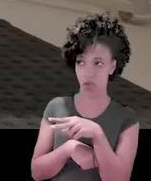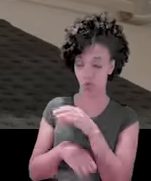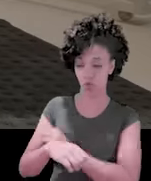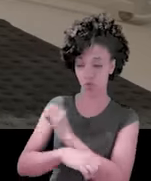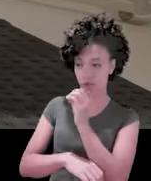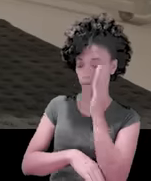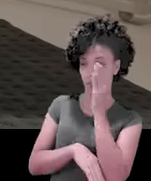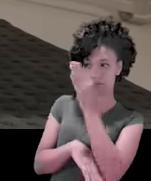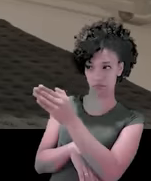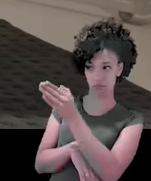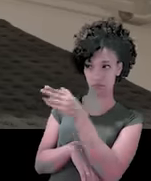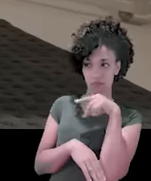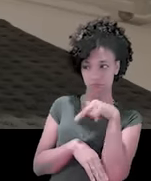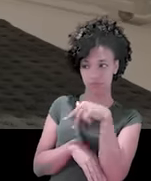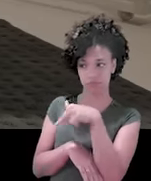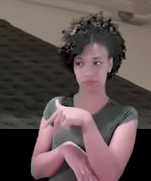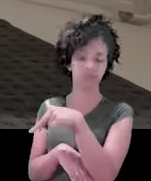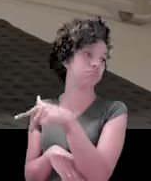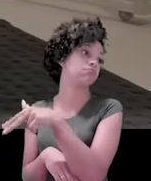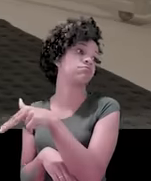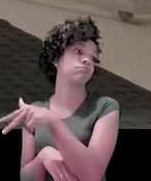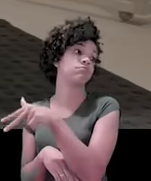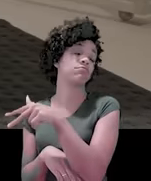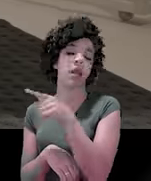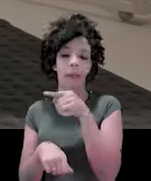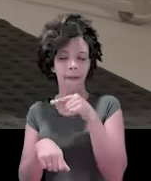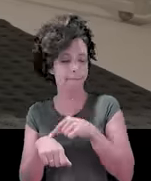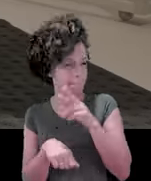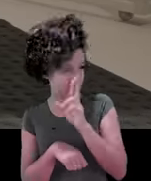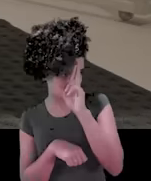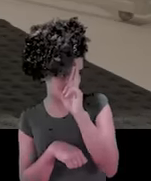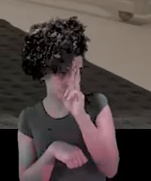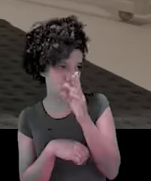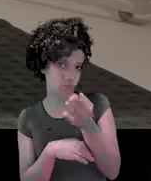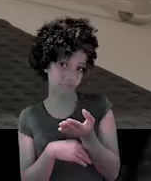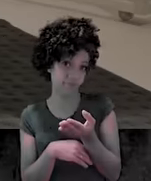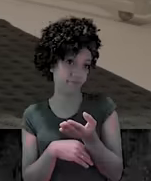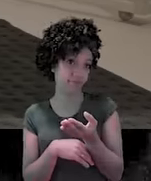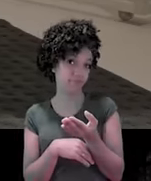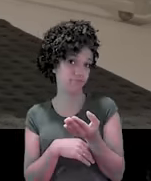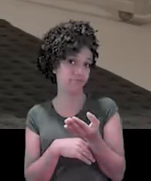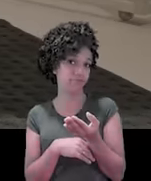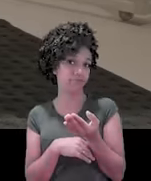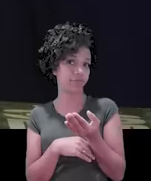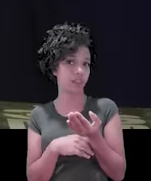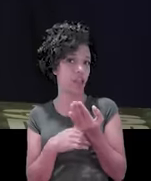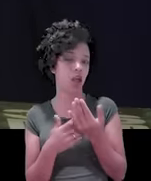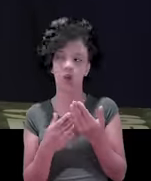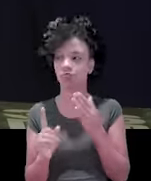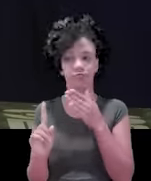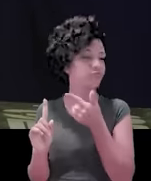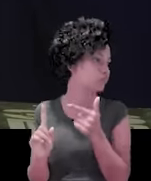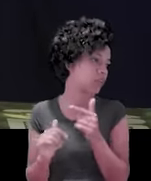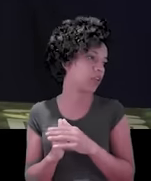e eu vou caminhar na direção só o caminho caminho caminho quando dar meio-dia né eu não